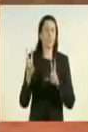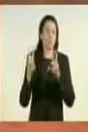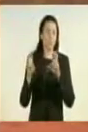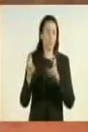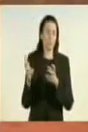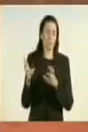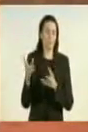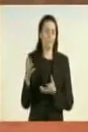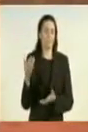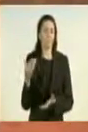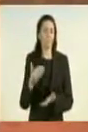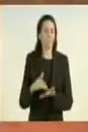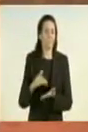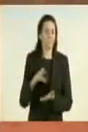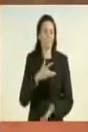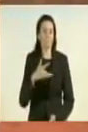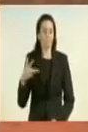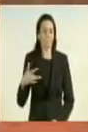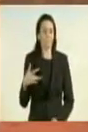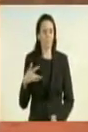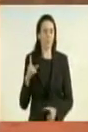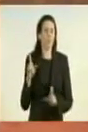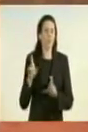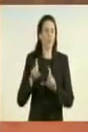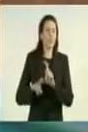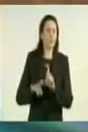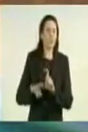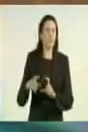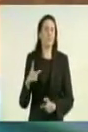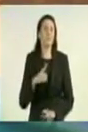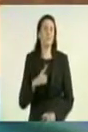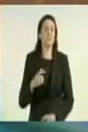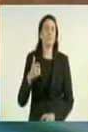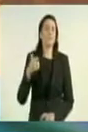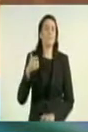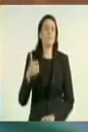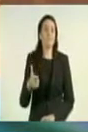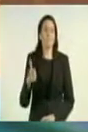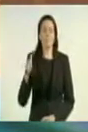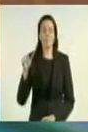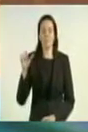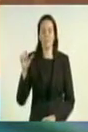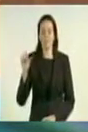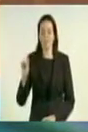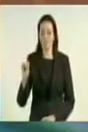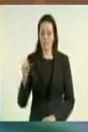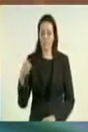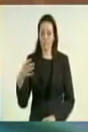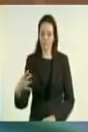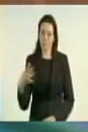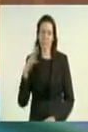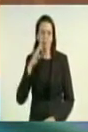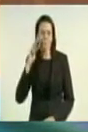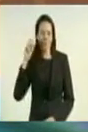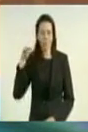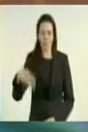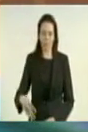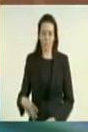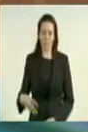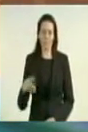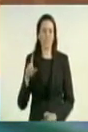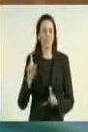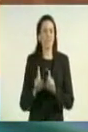governo Flávio Dino herdou dívidas no total de 184 milhões, oriundos da não quitação de débitos